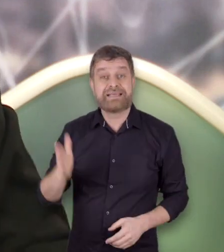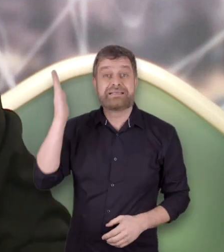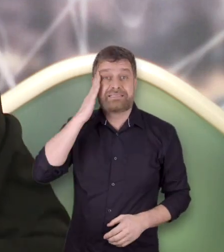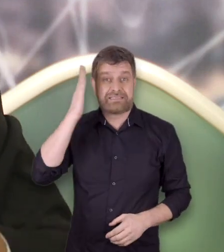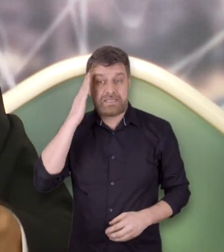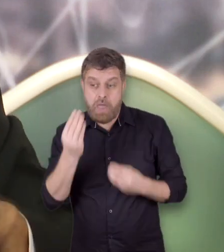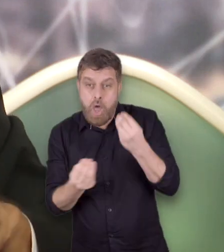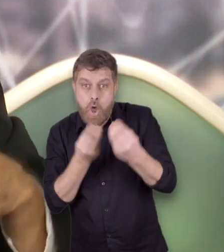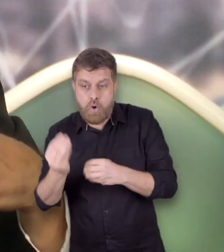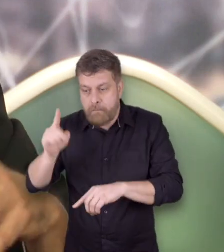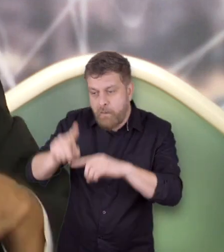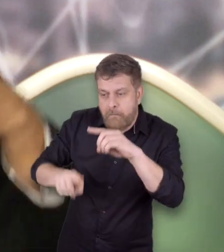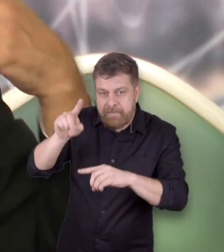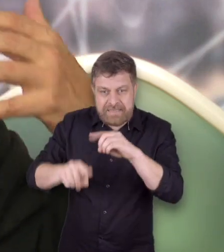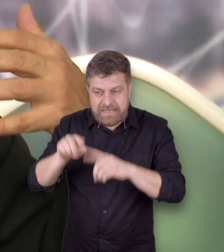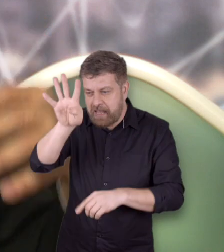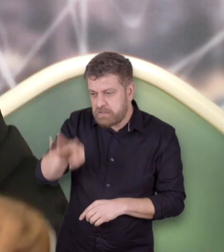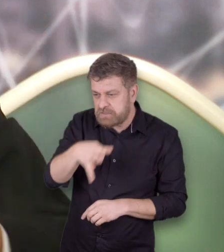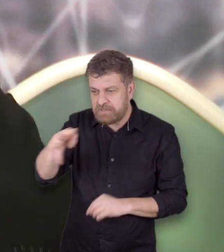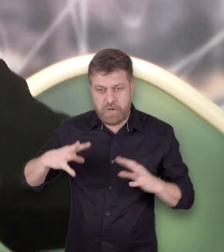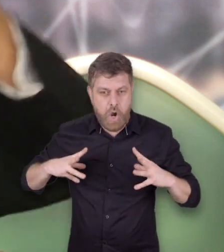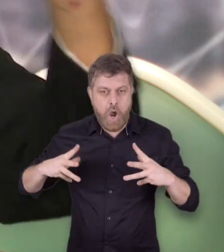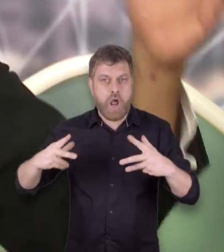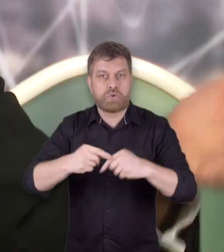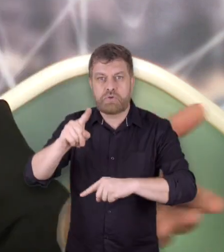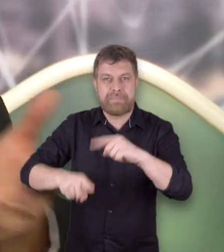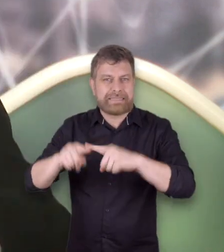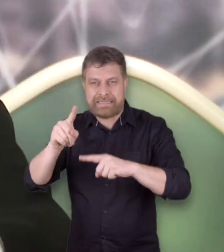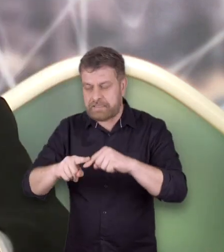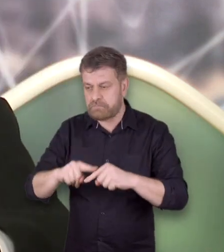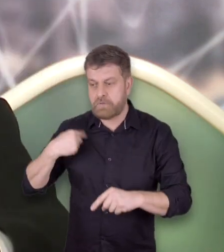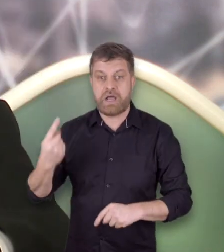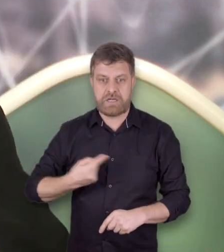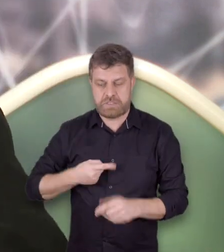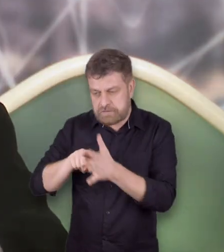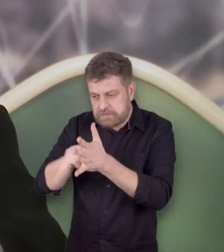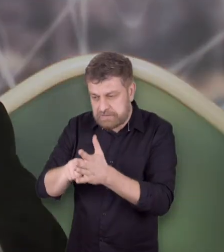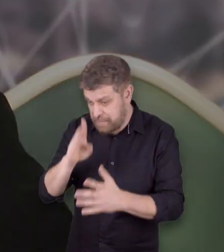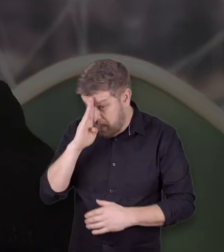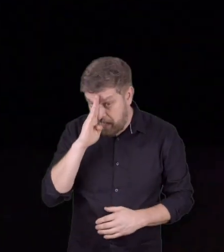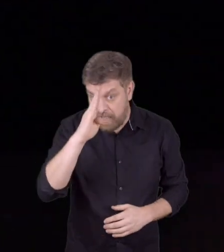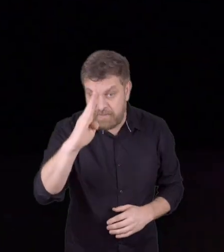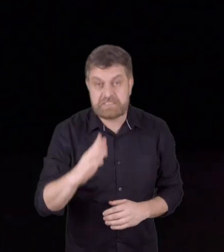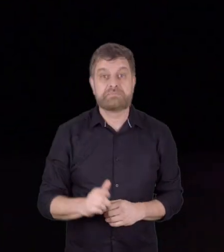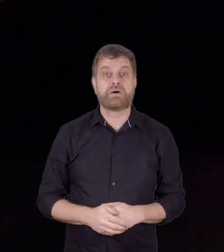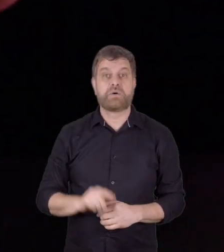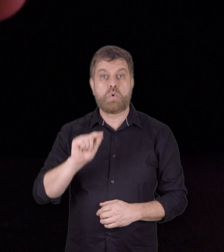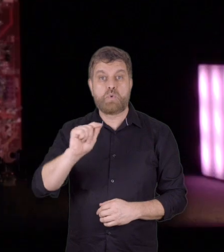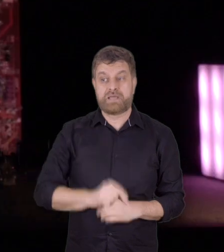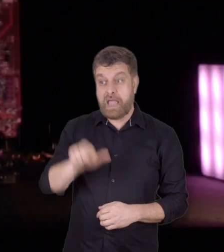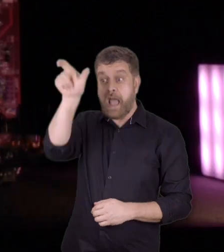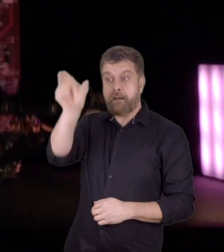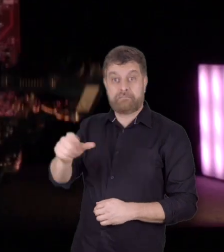as arquiteturas, as composições, os diagramas de todo tipo e sorte material, em particular, de todo tipo e